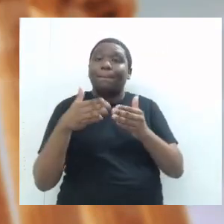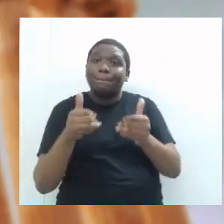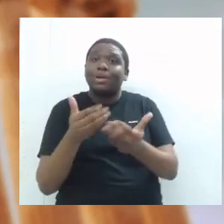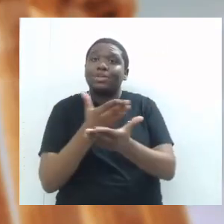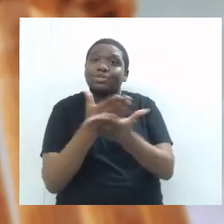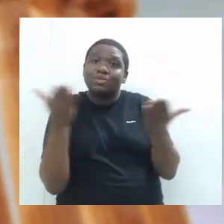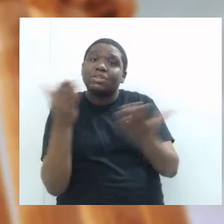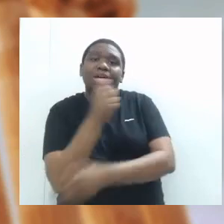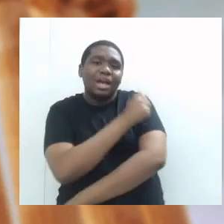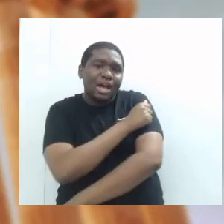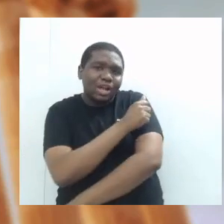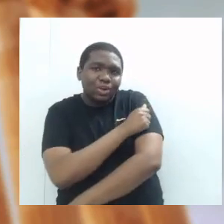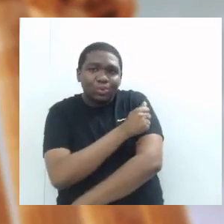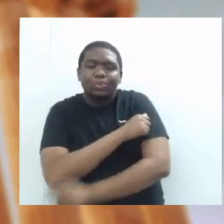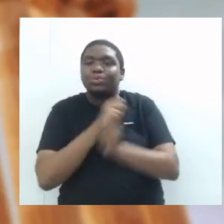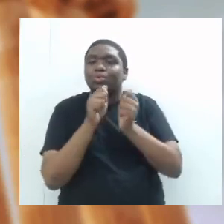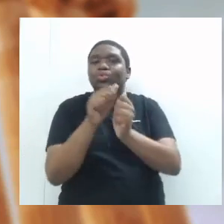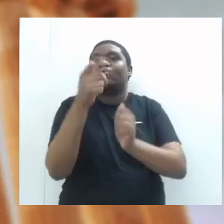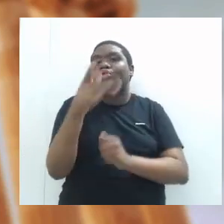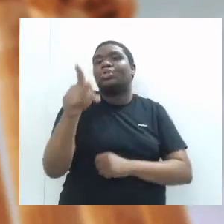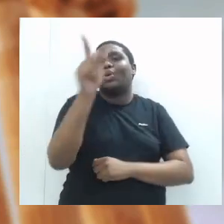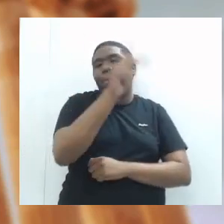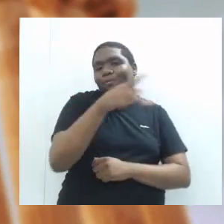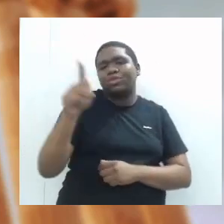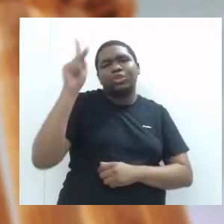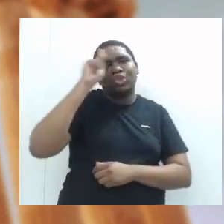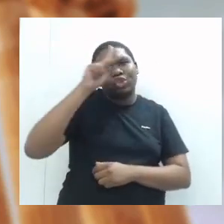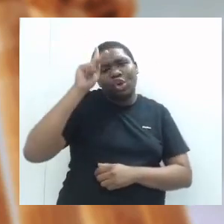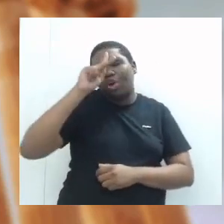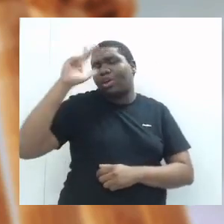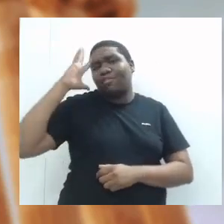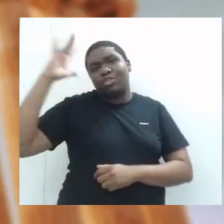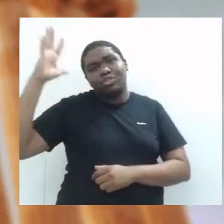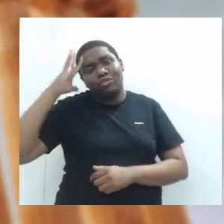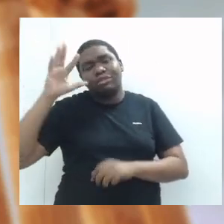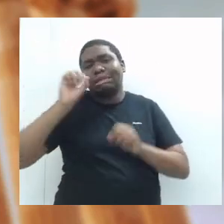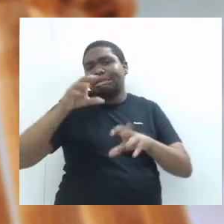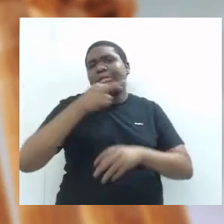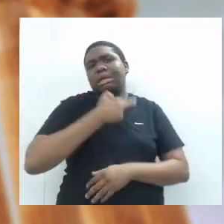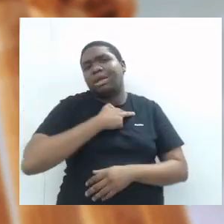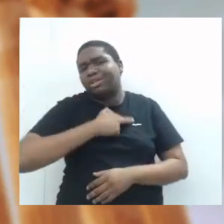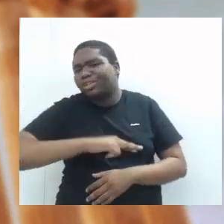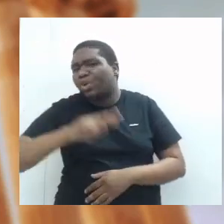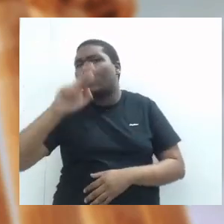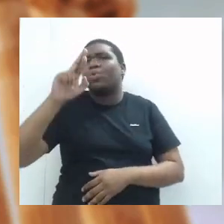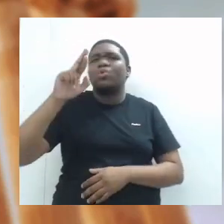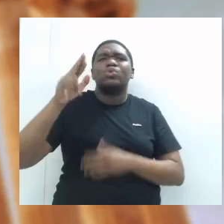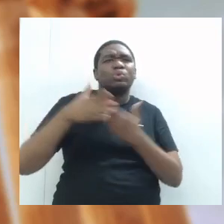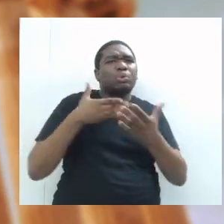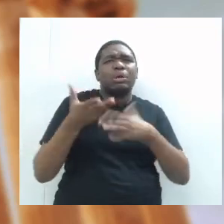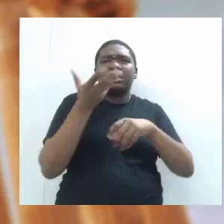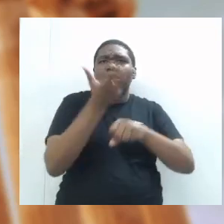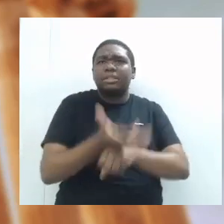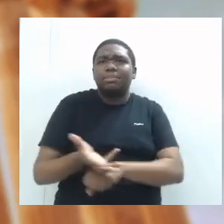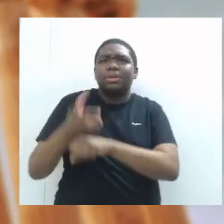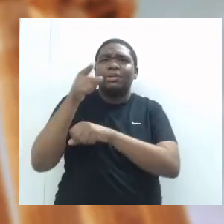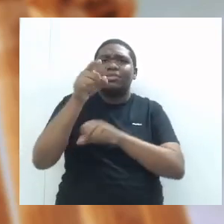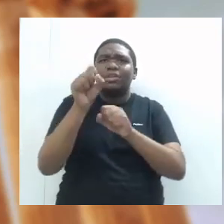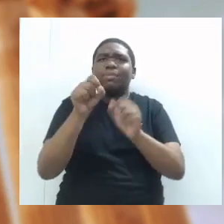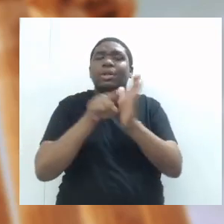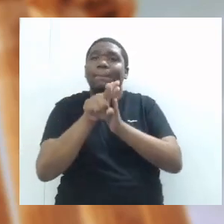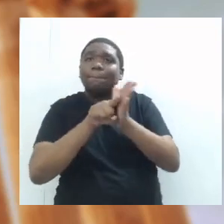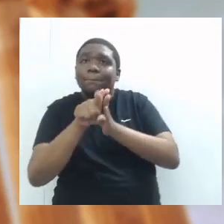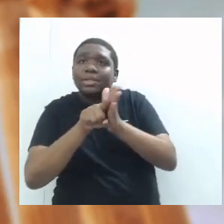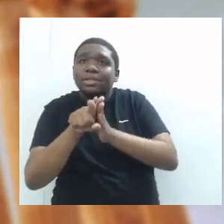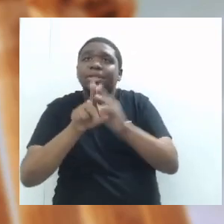estudantes, com o seu professor de história, de filosofia, de ensino religioso, de qualquer disciplina, pesquise mais um pouco sobre